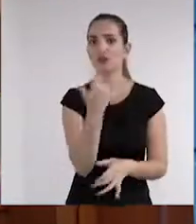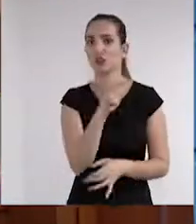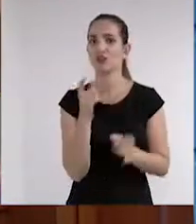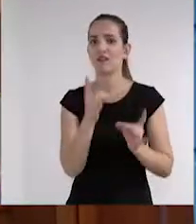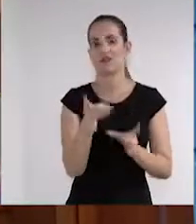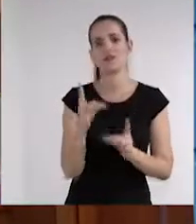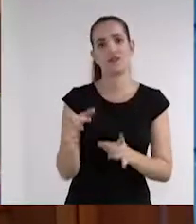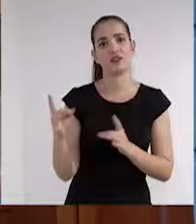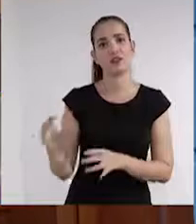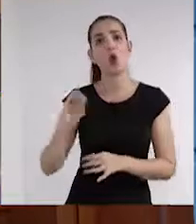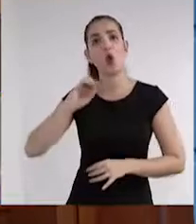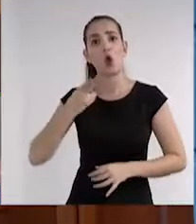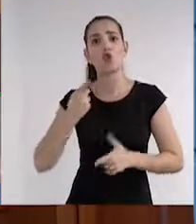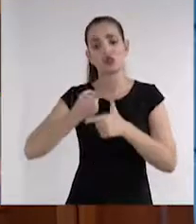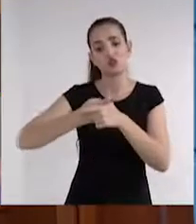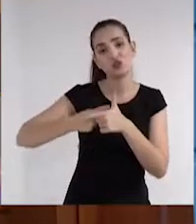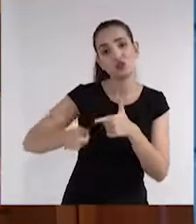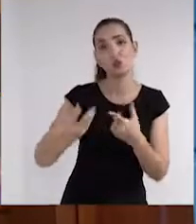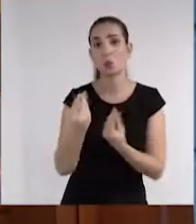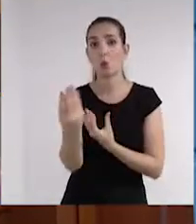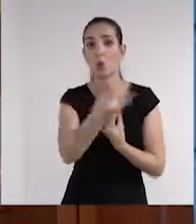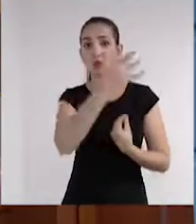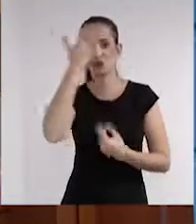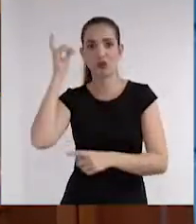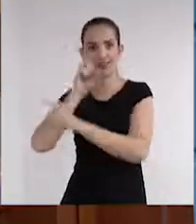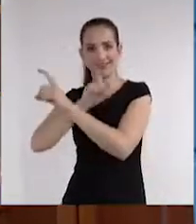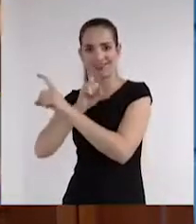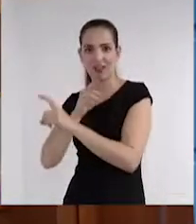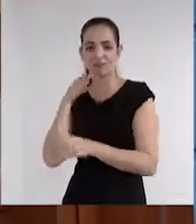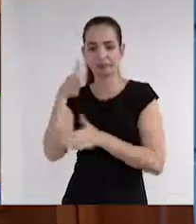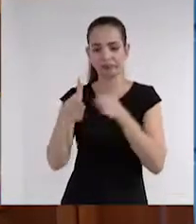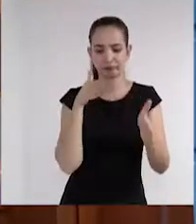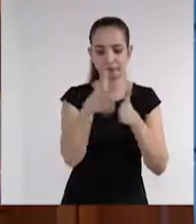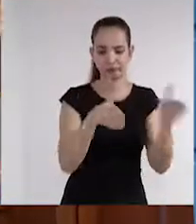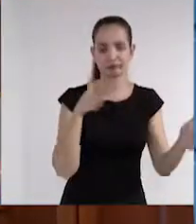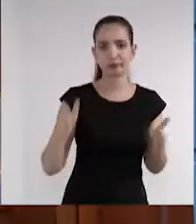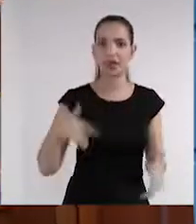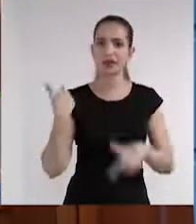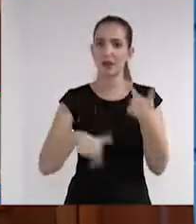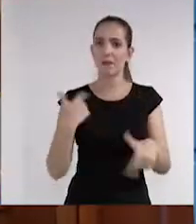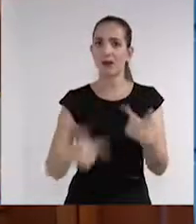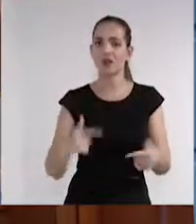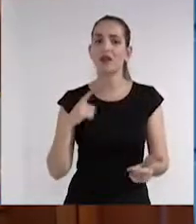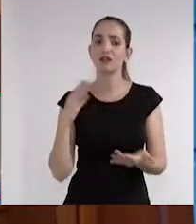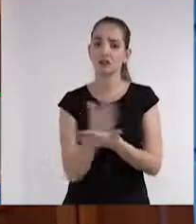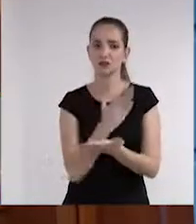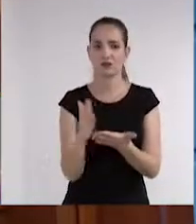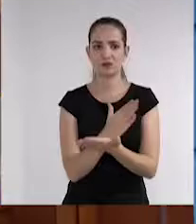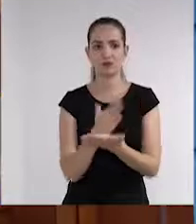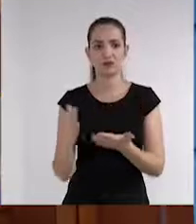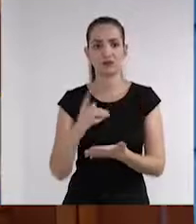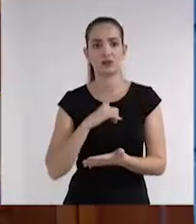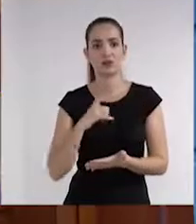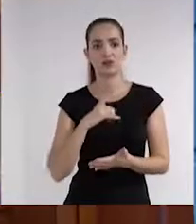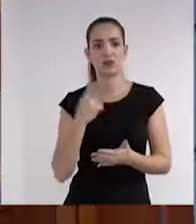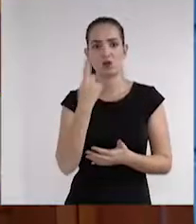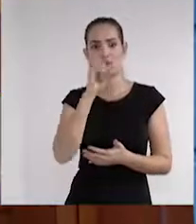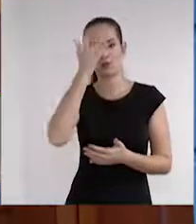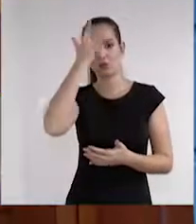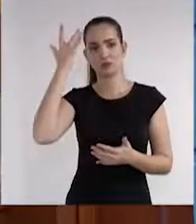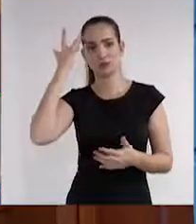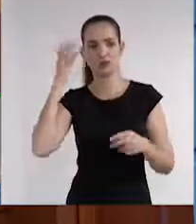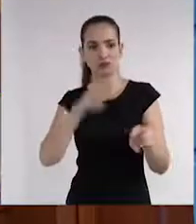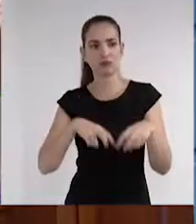mão de vários assentados, onde uns, como Vossa Excelência fala, produzem e outros não. Nós não temos como balizar o ser humano, igualar todo mundo